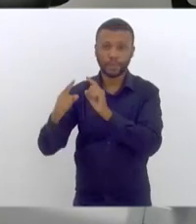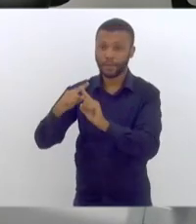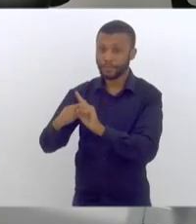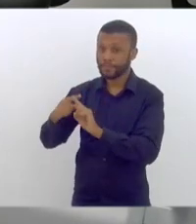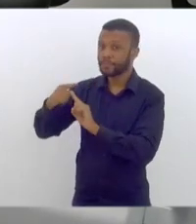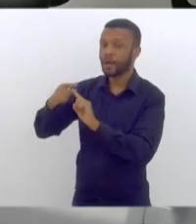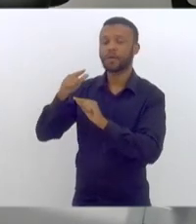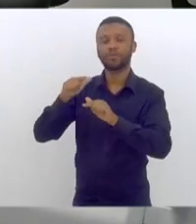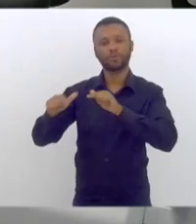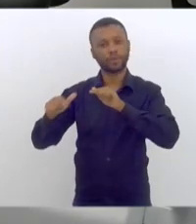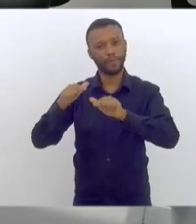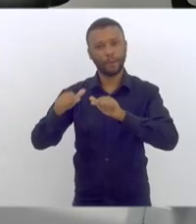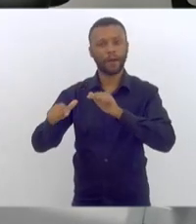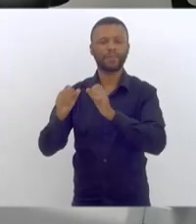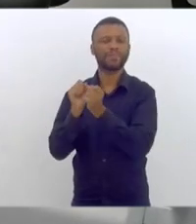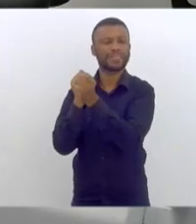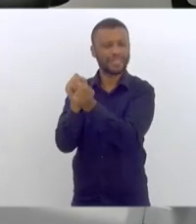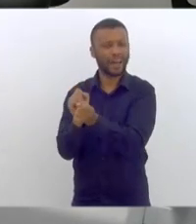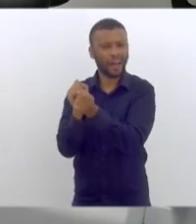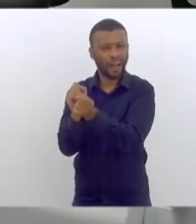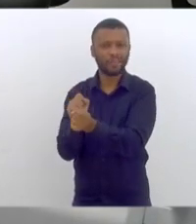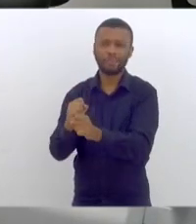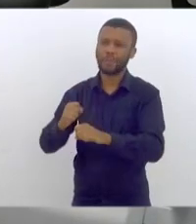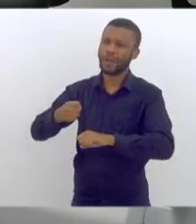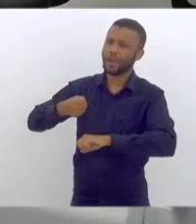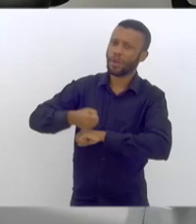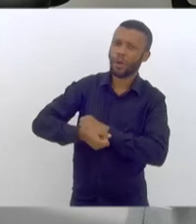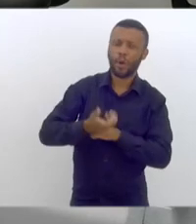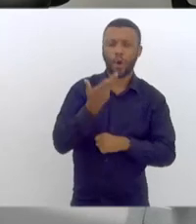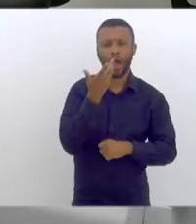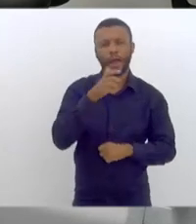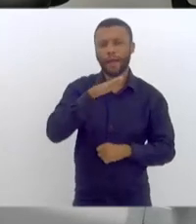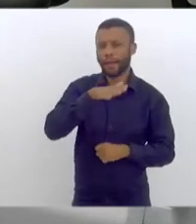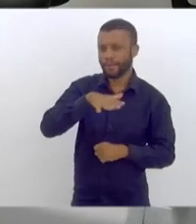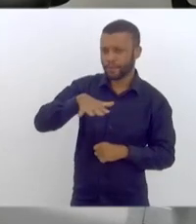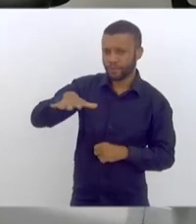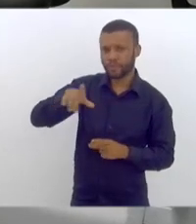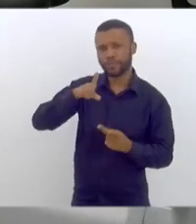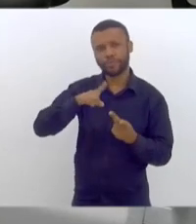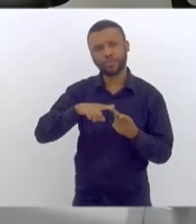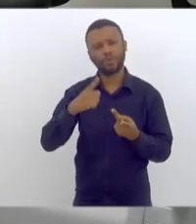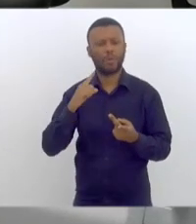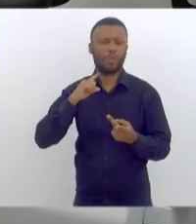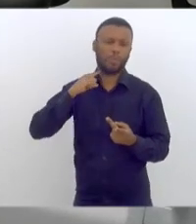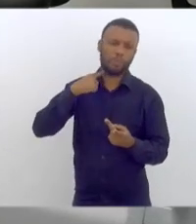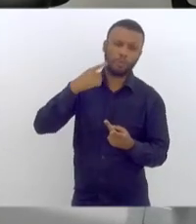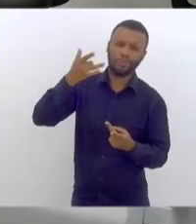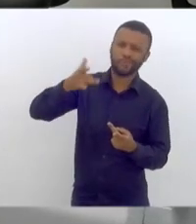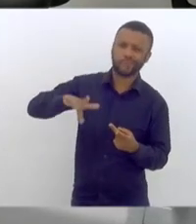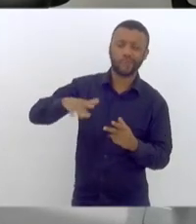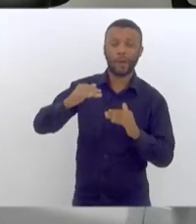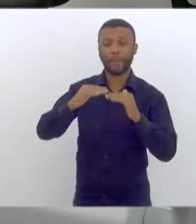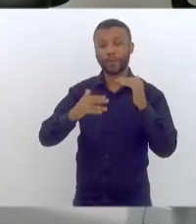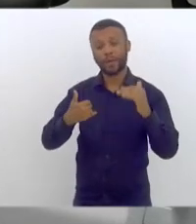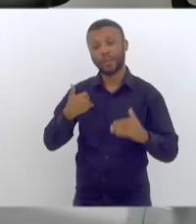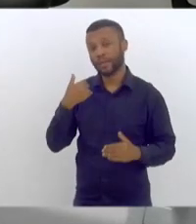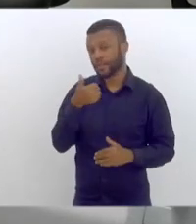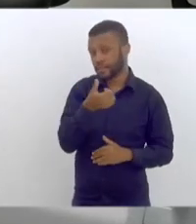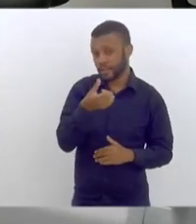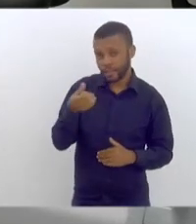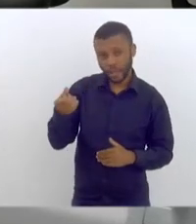trabalho escravo a questão de trabalho infantil insalubre menores de 16 anos